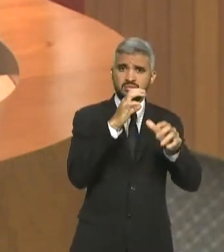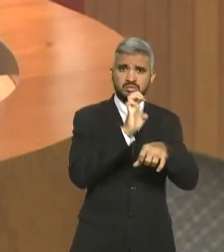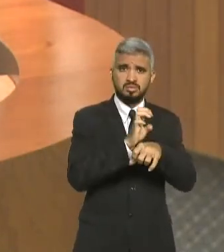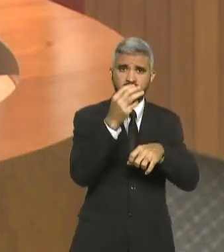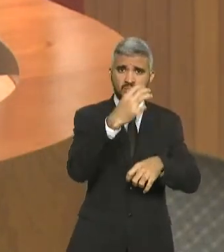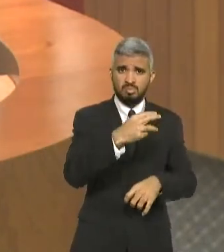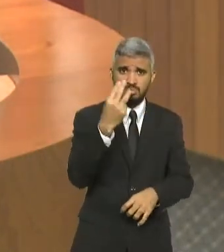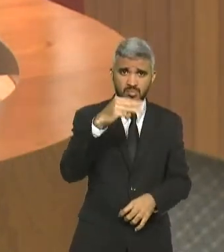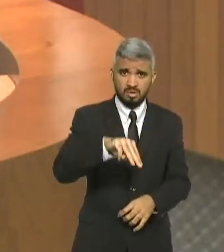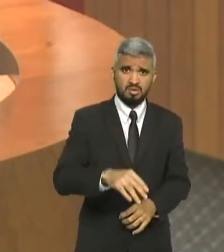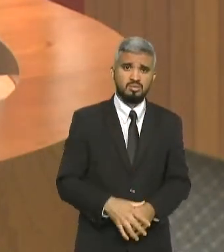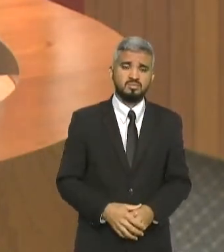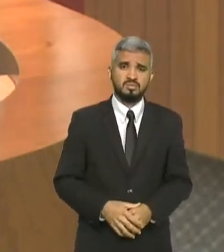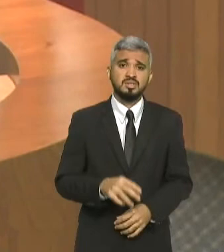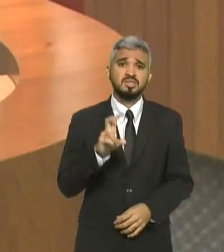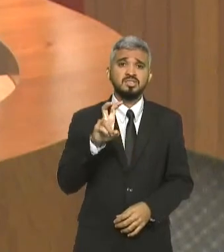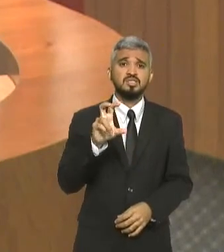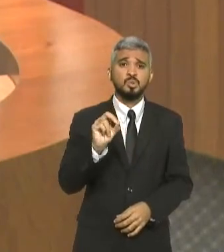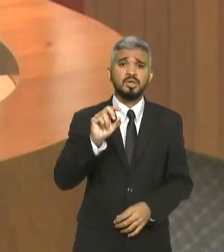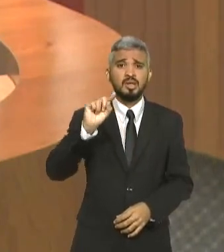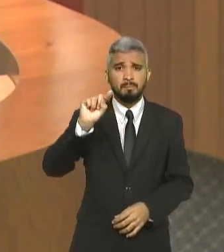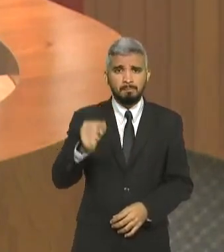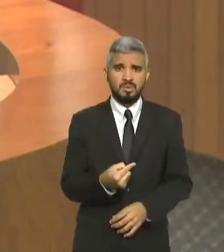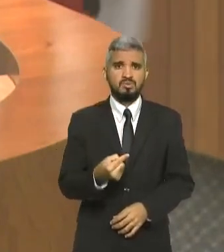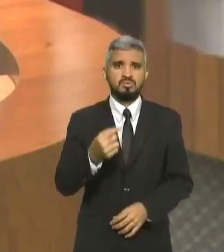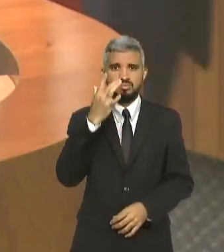50 mil servidores públicos estaduais,